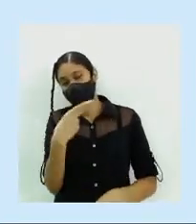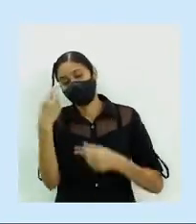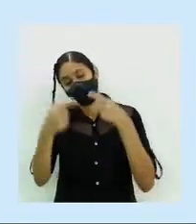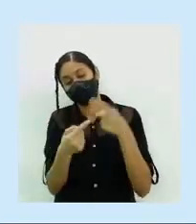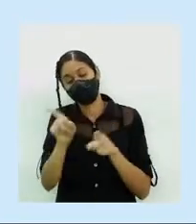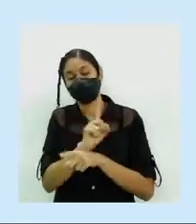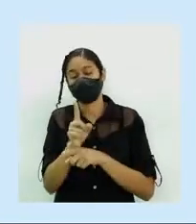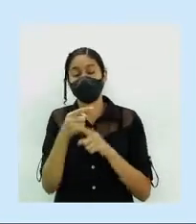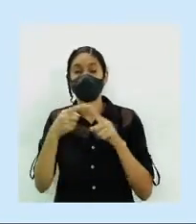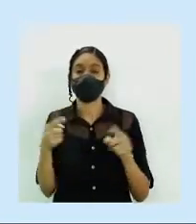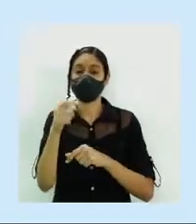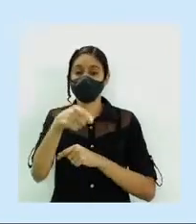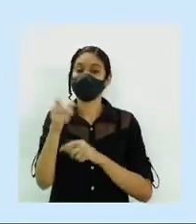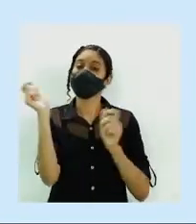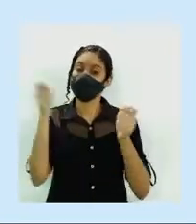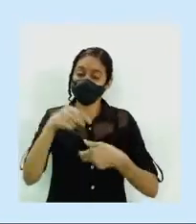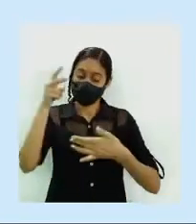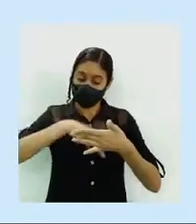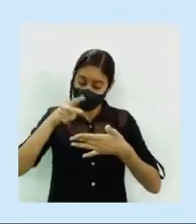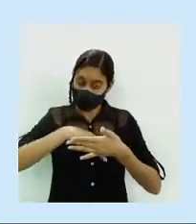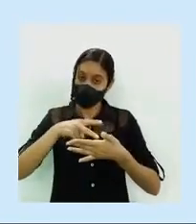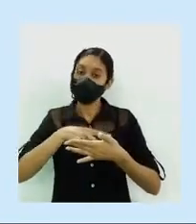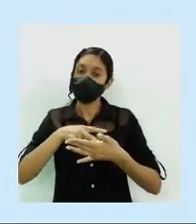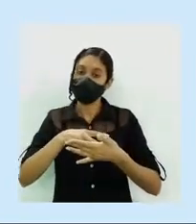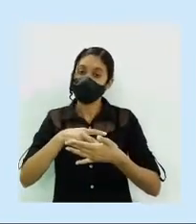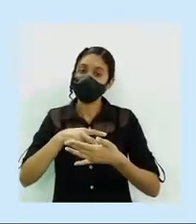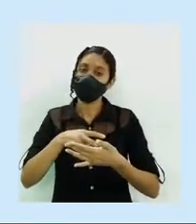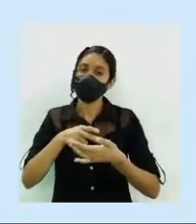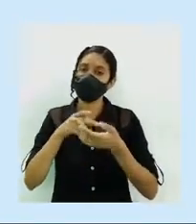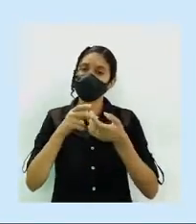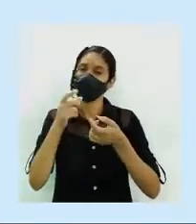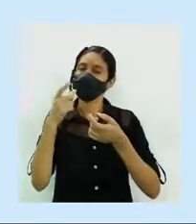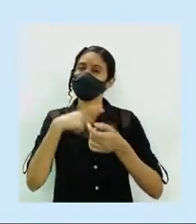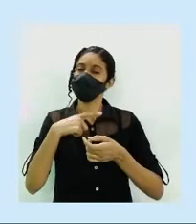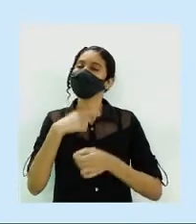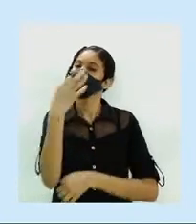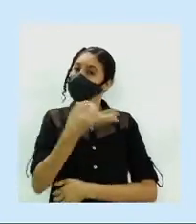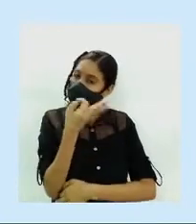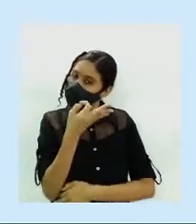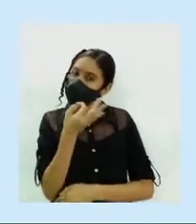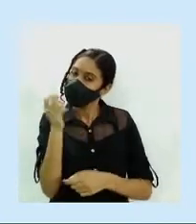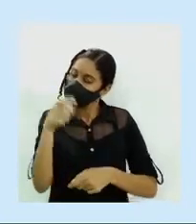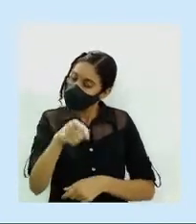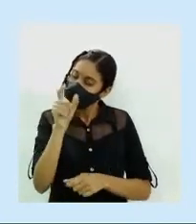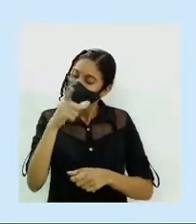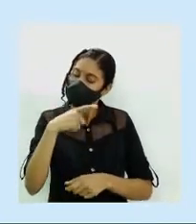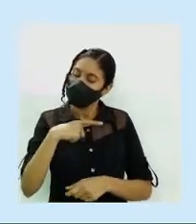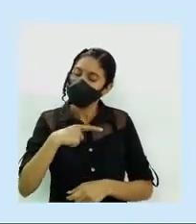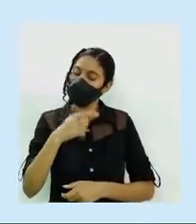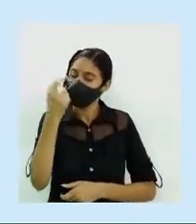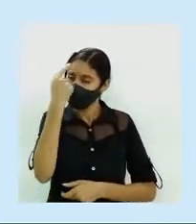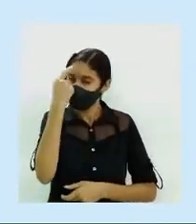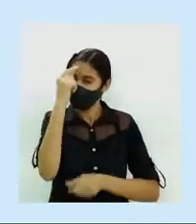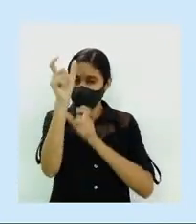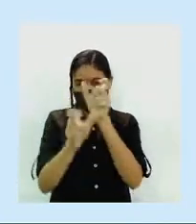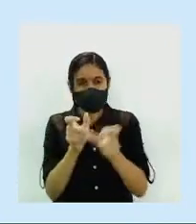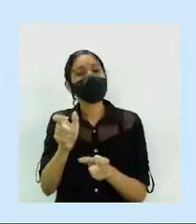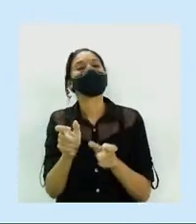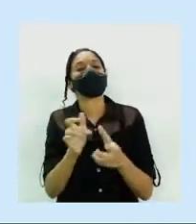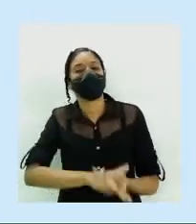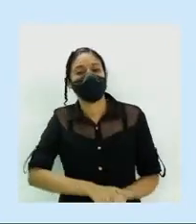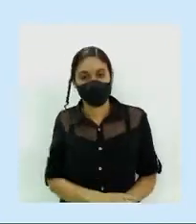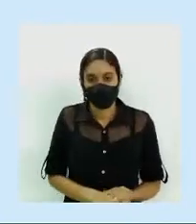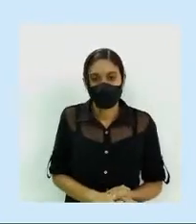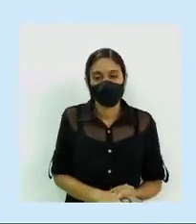político, mas que você seja um leitor ativo e crítico, que você seja um cidadão consciente. É através desse